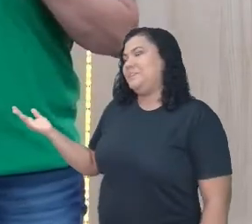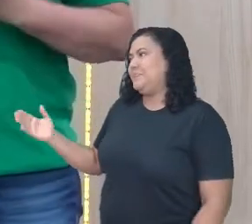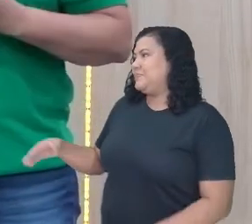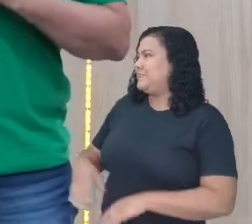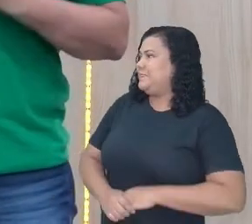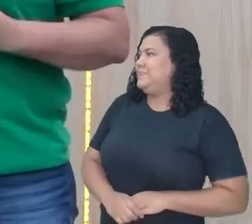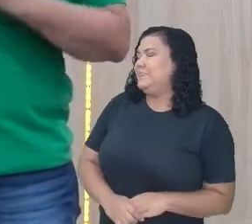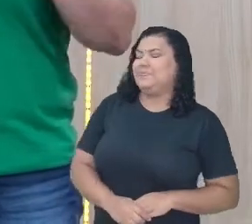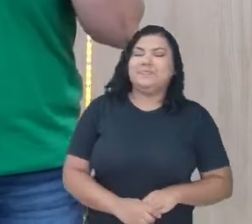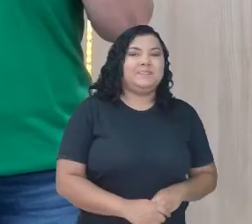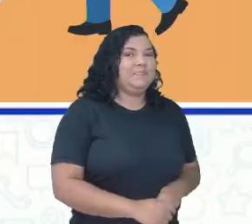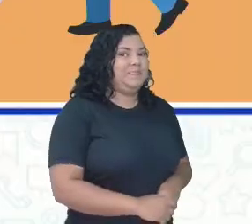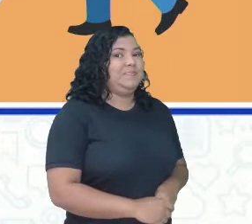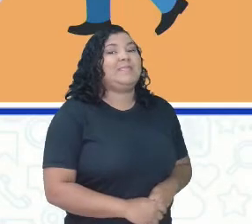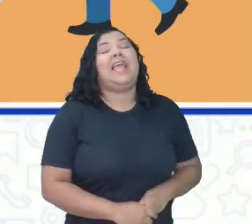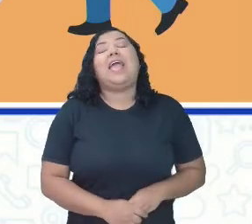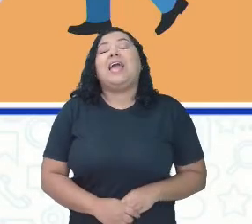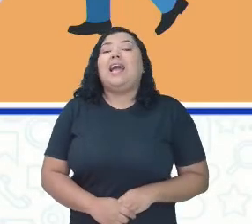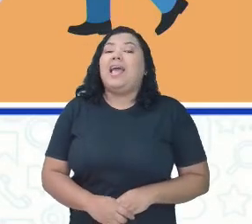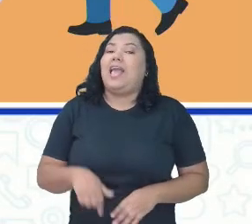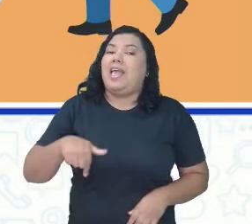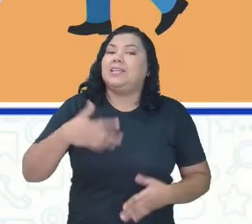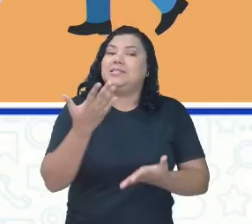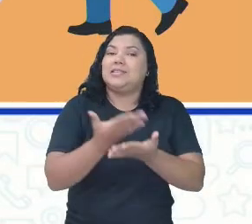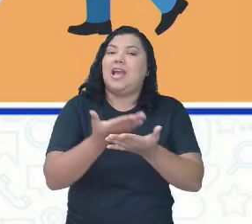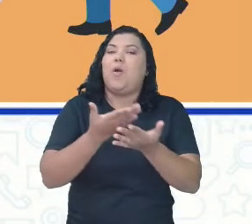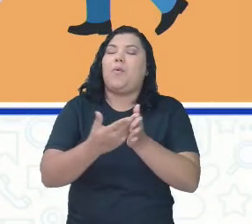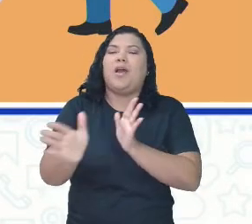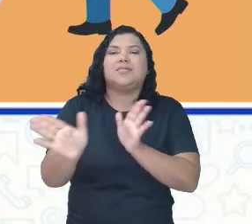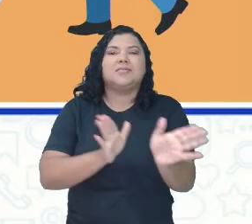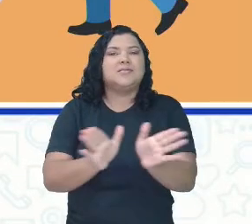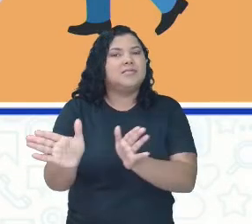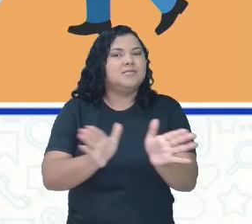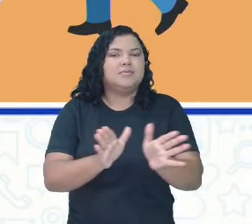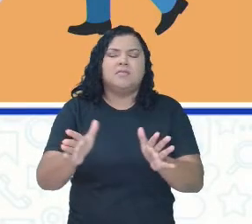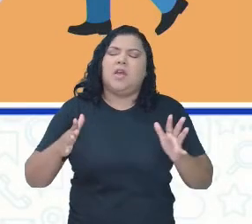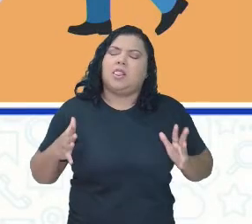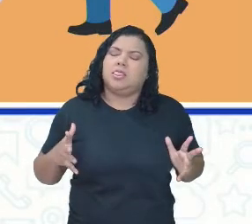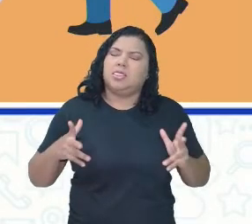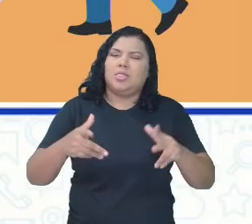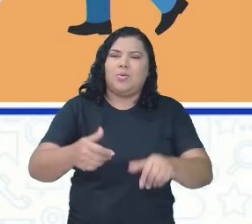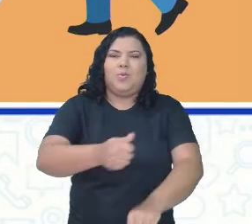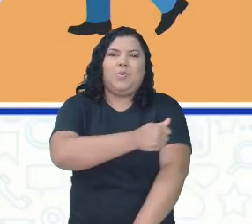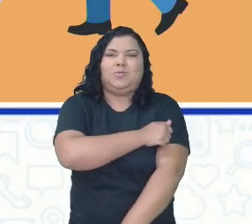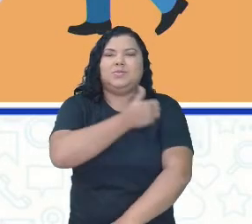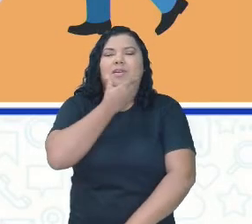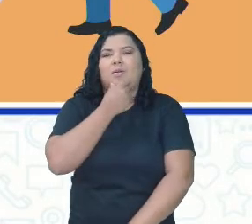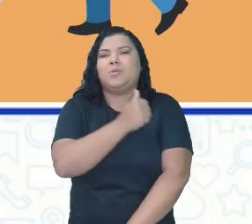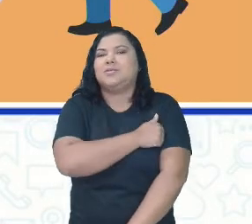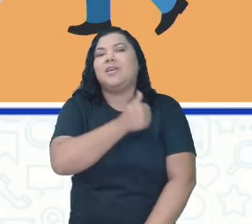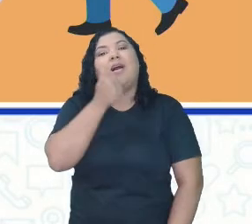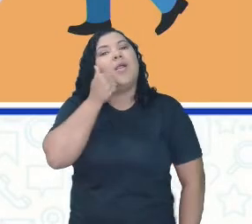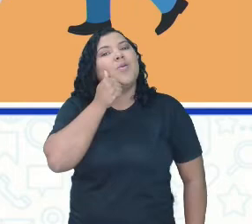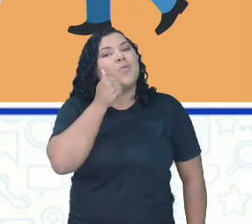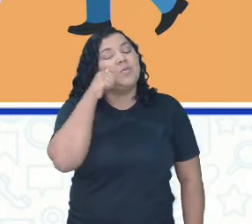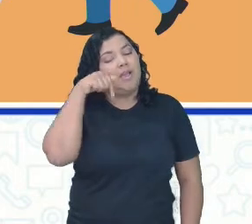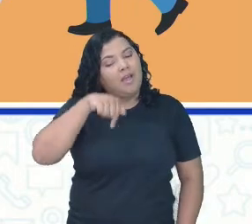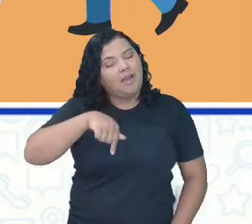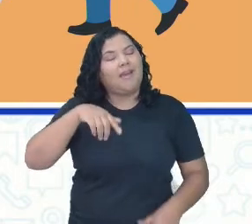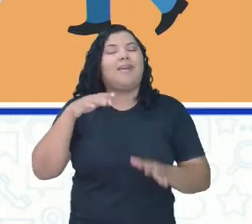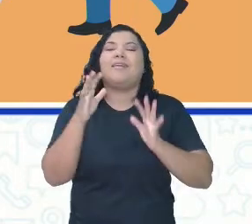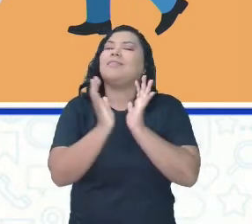aula, ela é para todos e todas os alunos e alunas da nossa rede